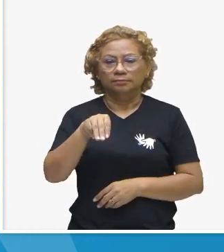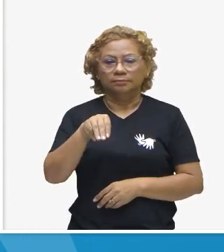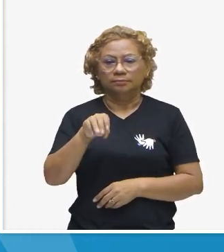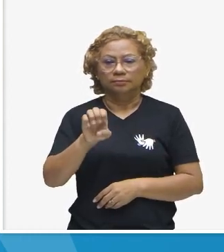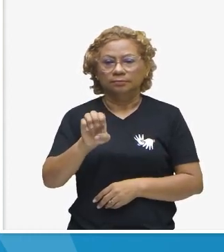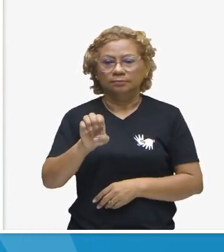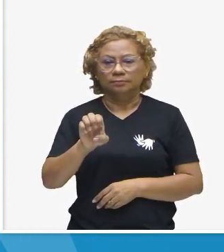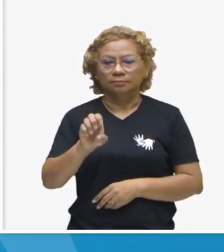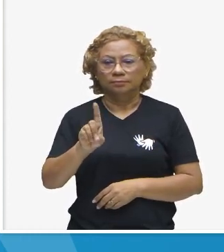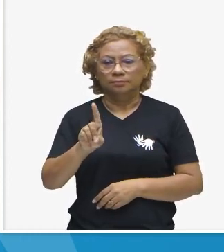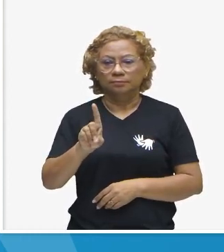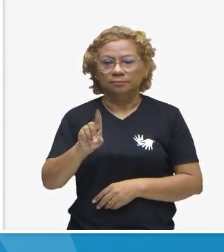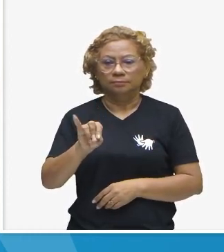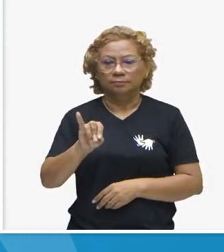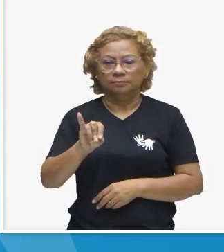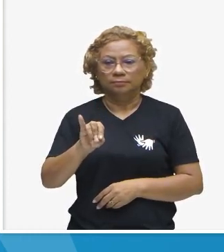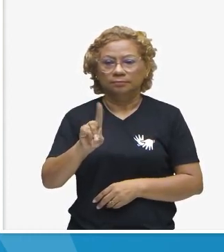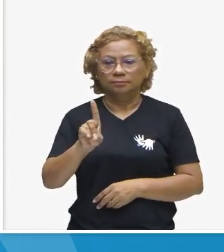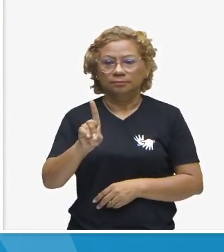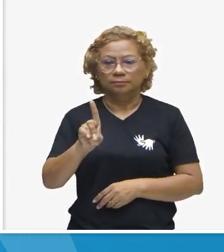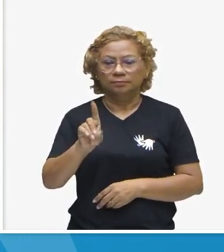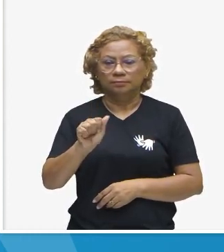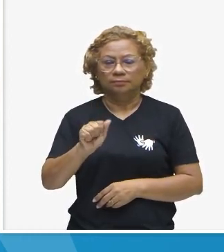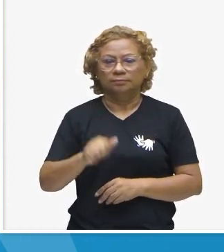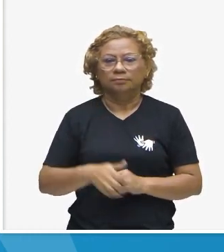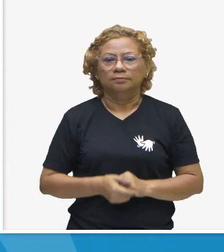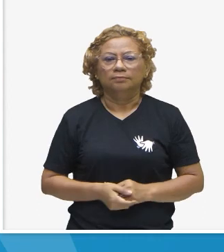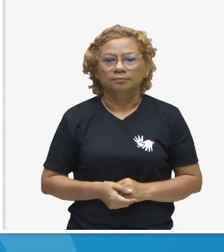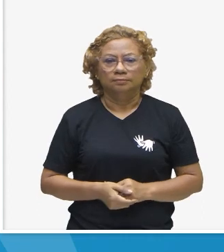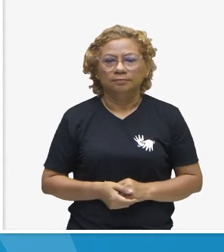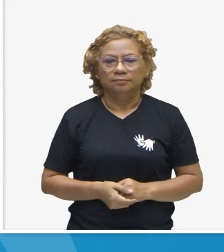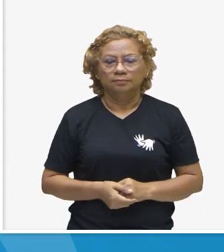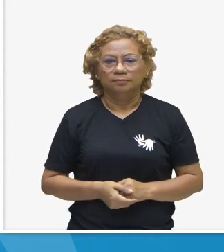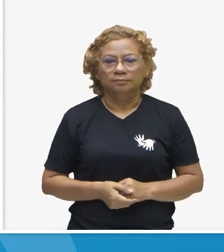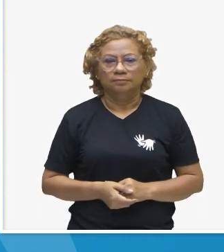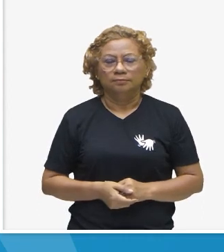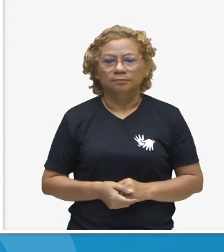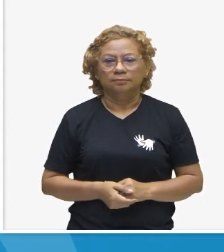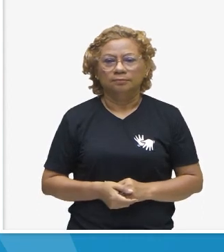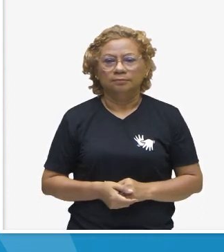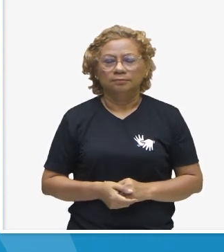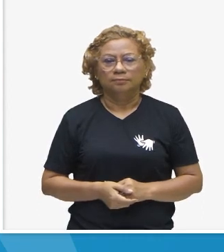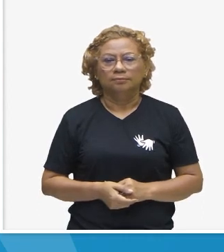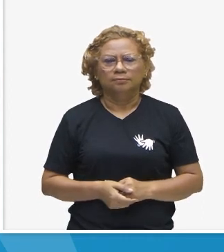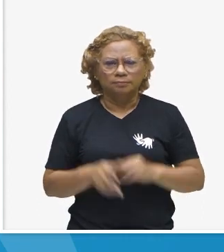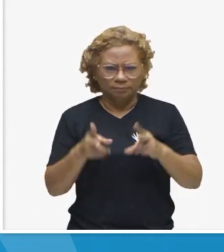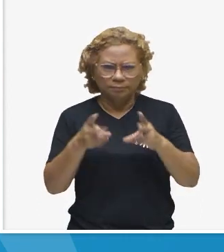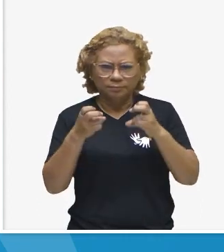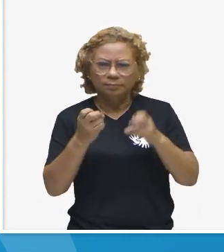São ângulos opostos pelo vértice. Vou até colocar uma cor diferente aqui para